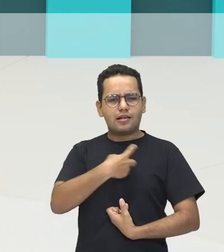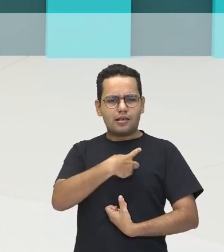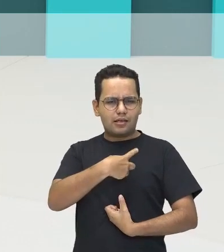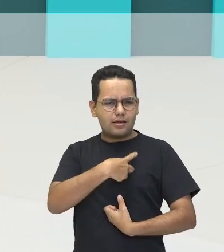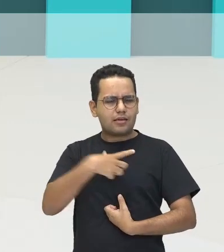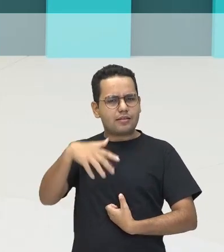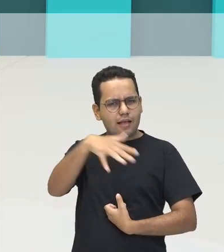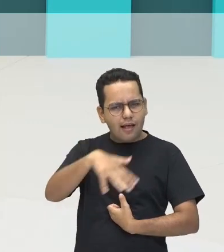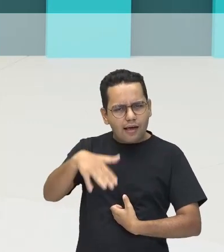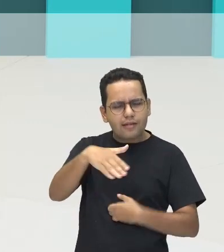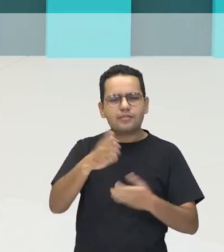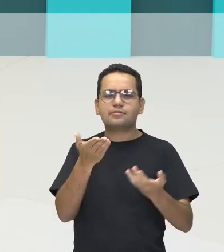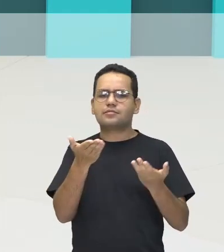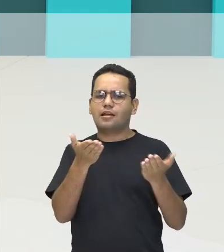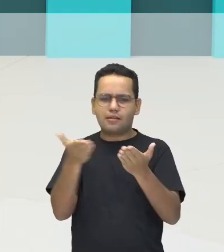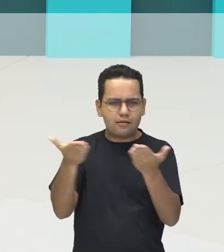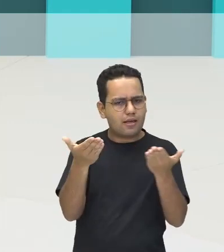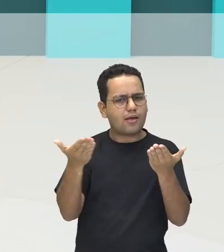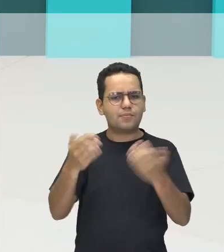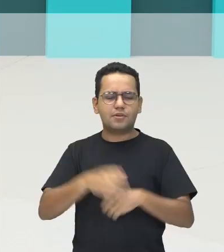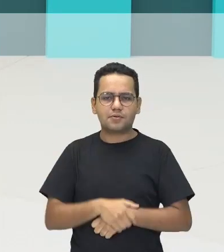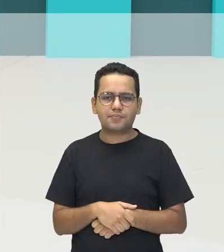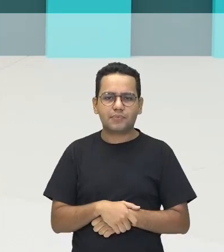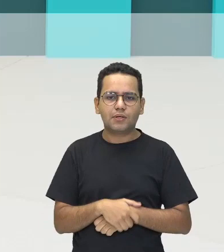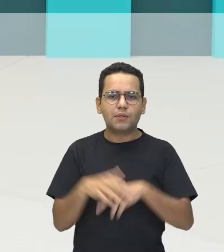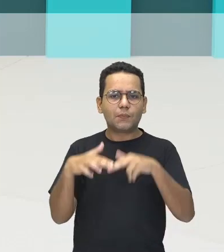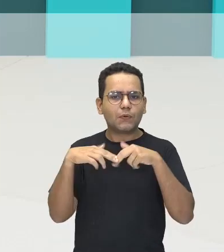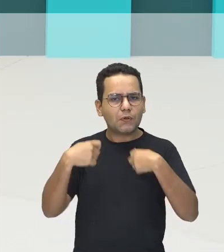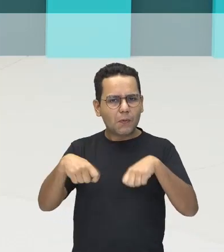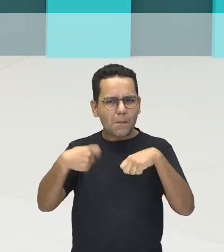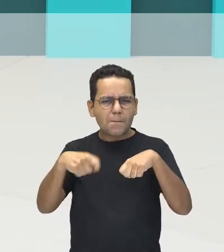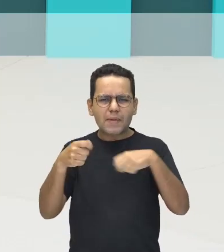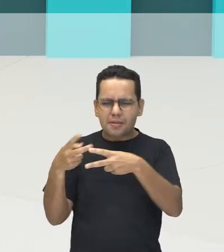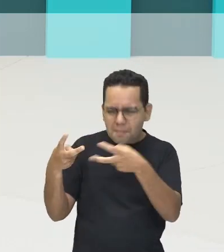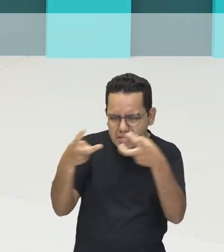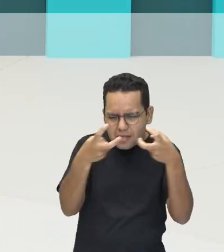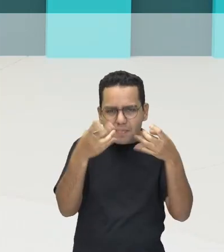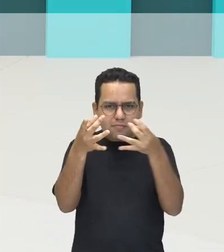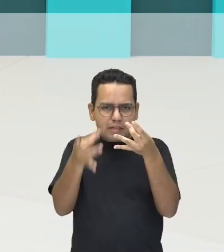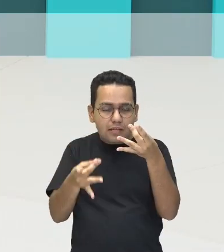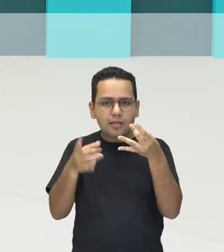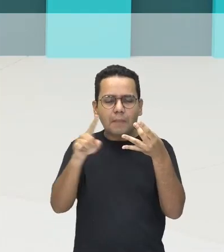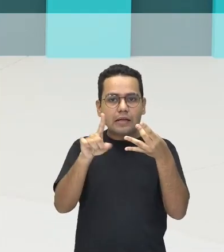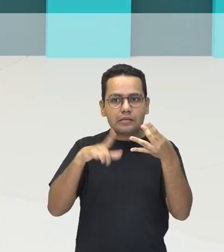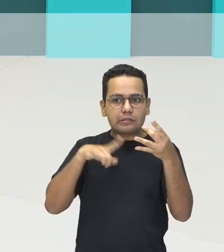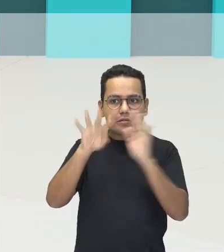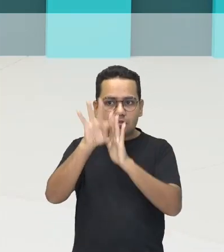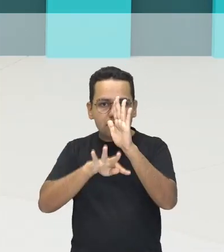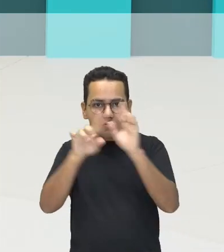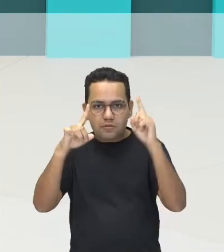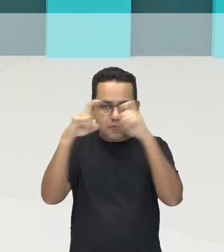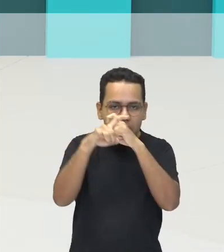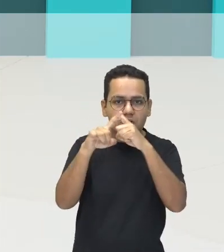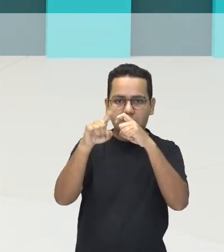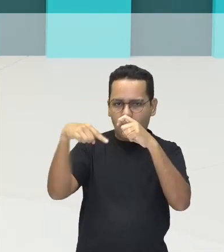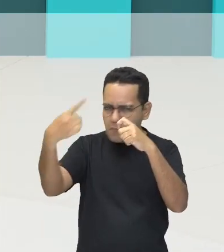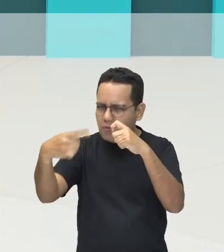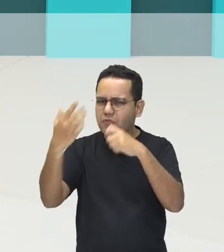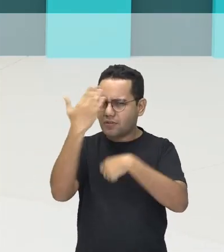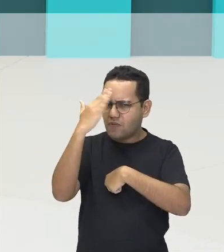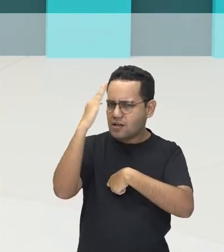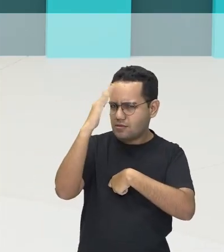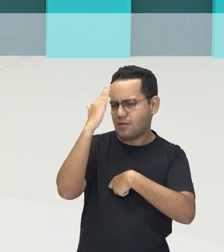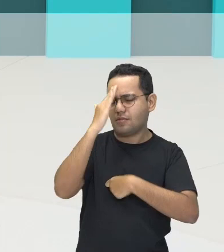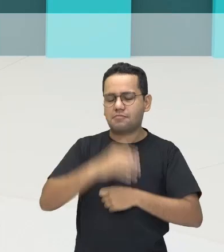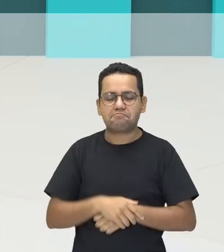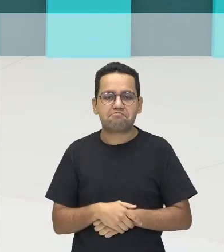das paralelas perfeitas, com apurado rigor. Parece um texto difícil, mas você vai já compreender qual a relação dele com o vídeo